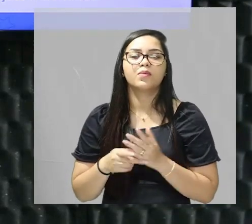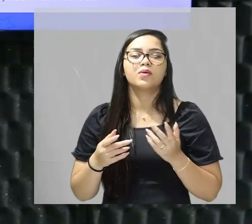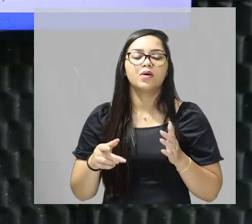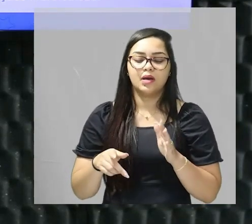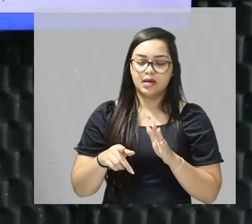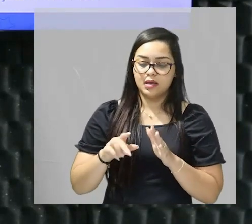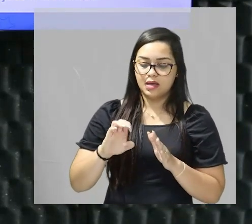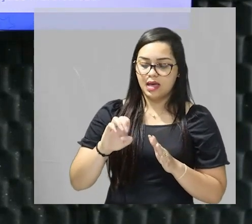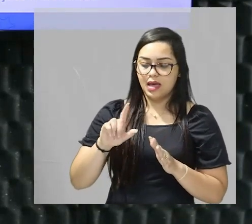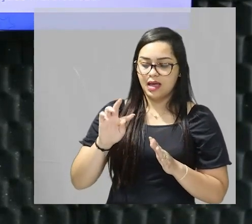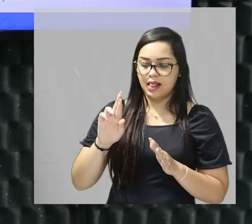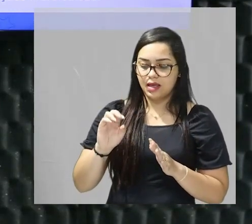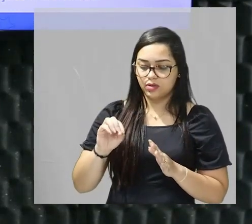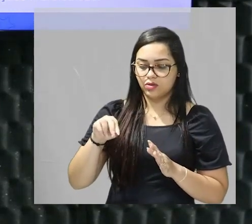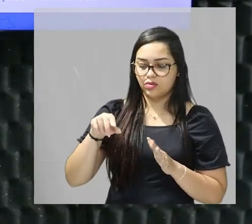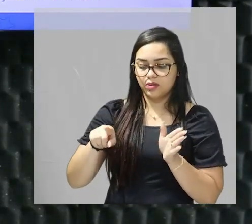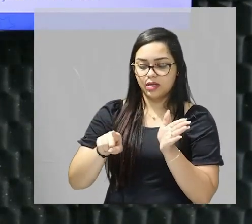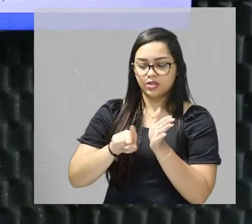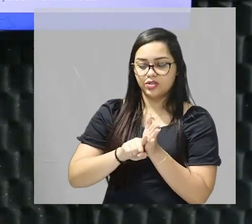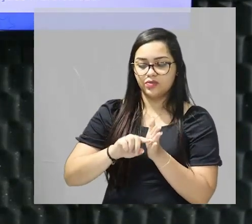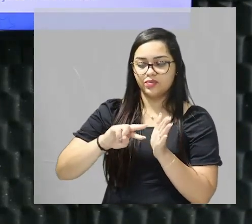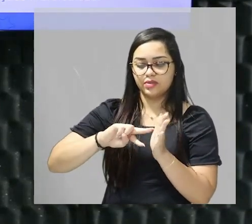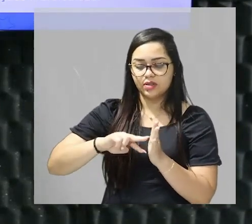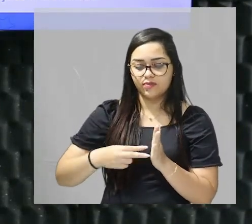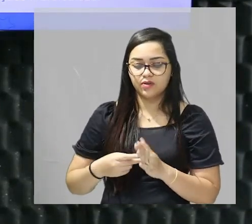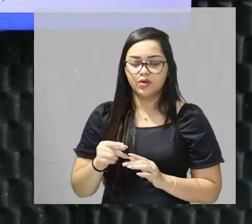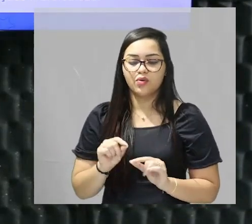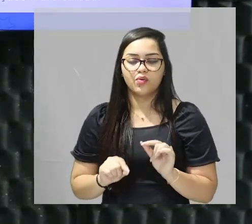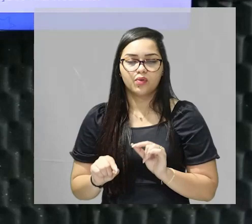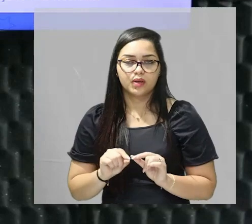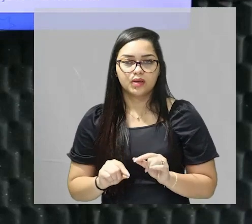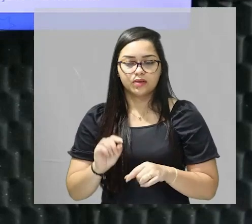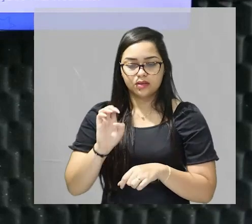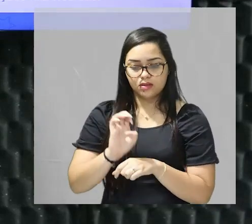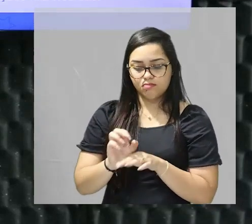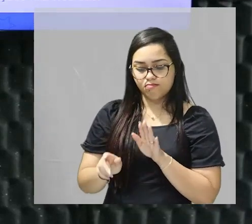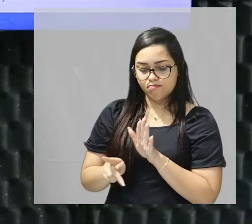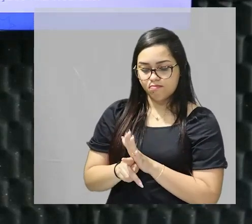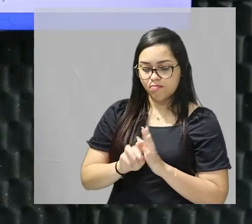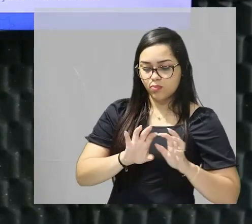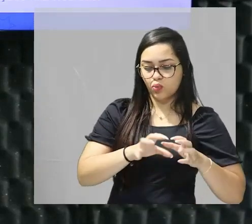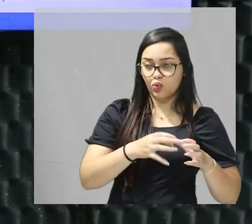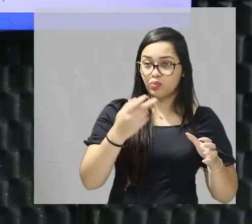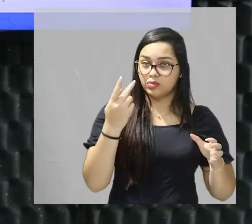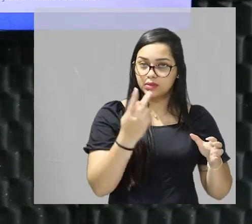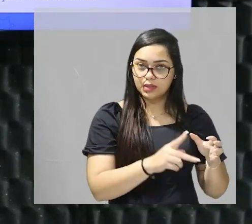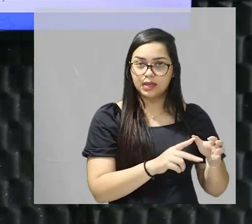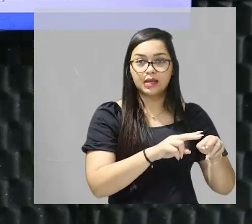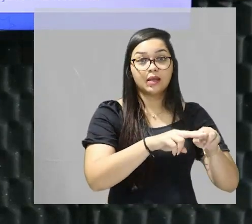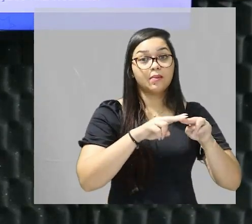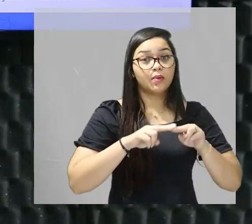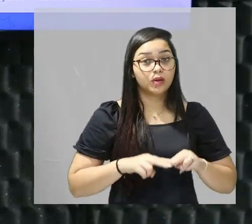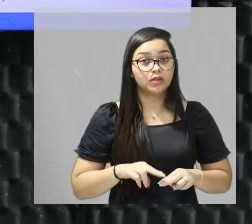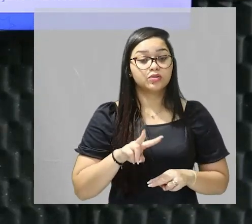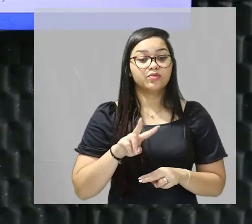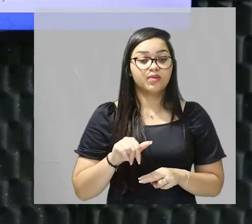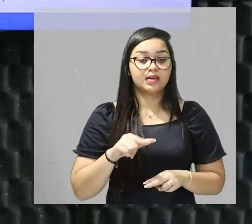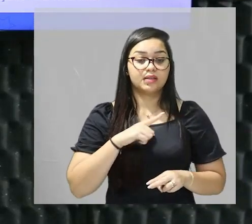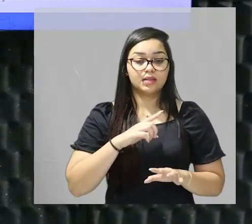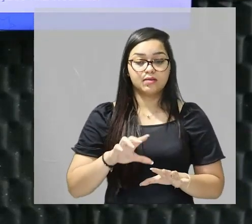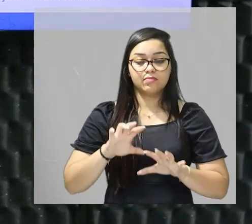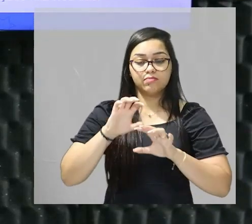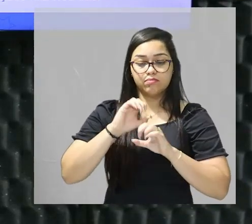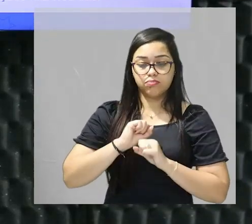eletronegativo, ou seja, puxa os elétrons para o seu lado. Dessa forma, eles vão adquirir uma